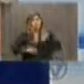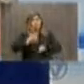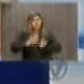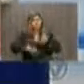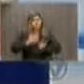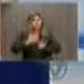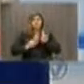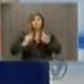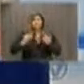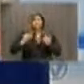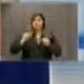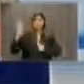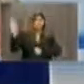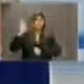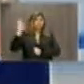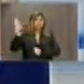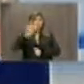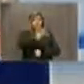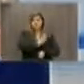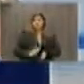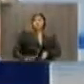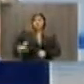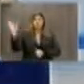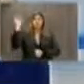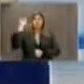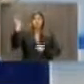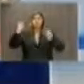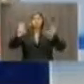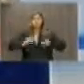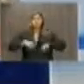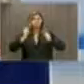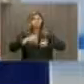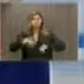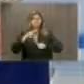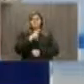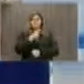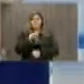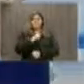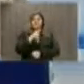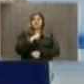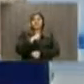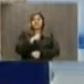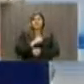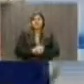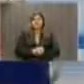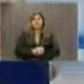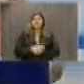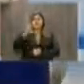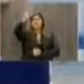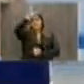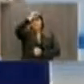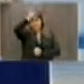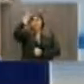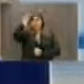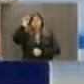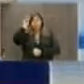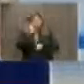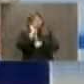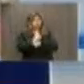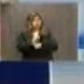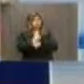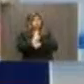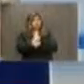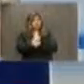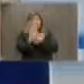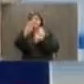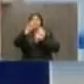custeado com recursos do governo federal, precisa ter a contrapartida do ente municipal ou estadual. Essa é